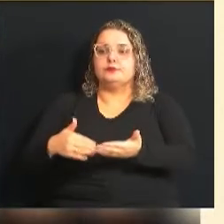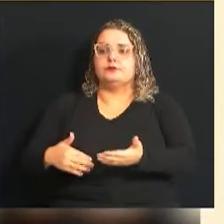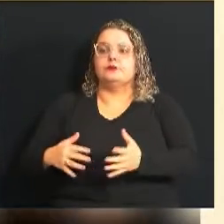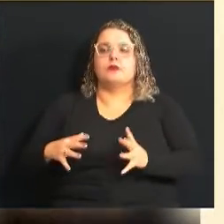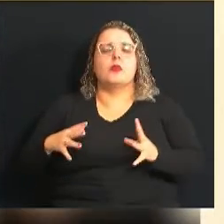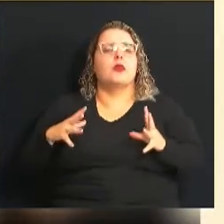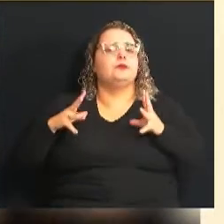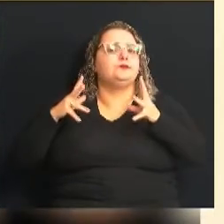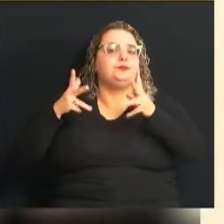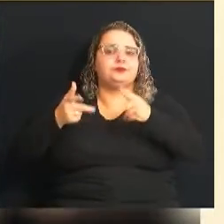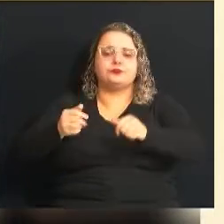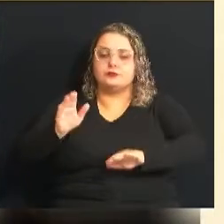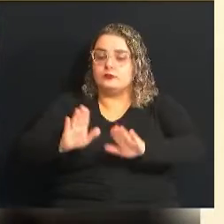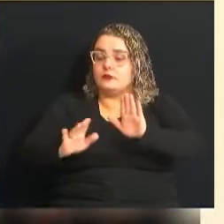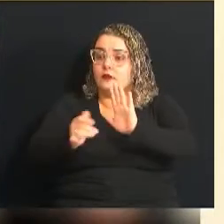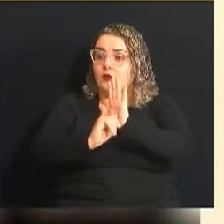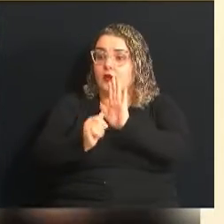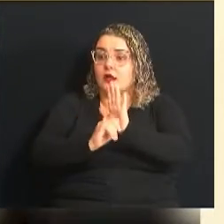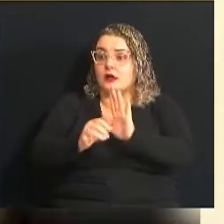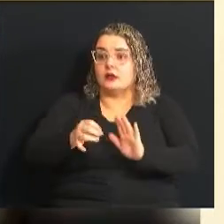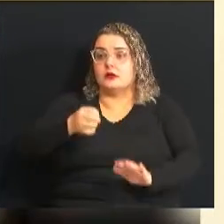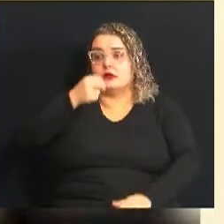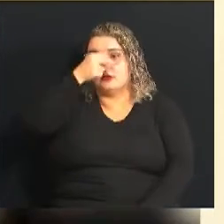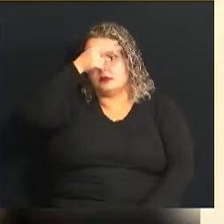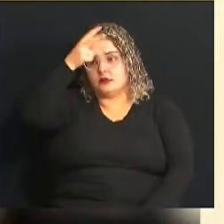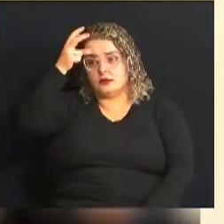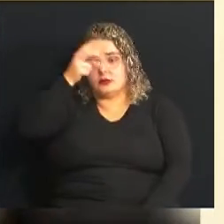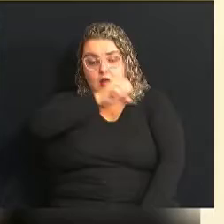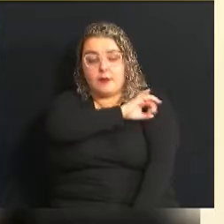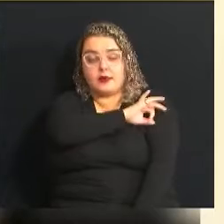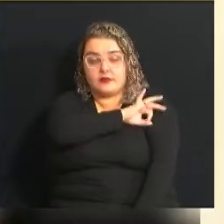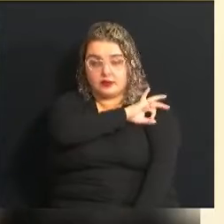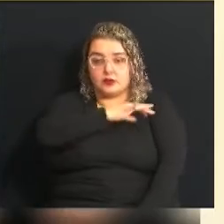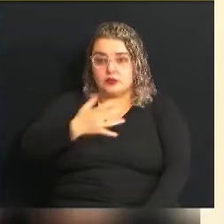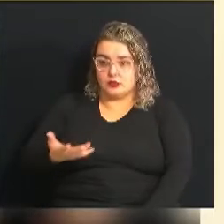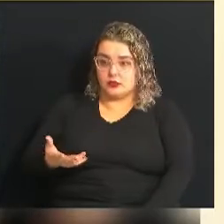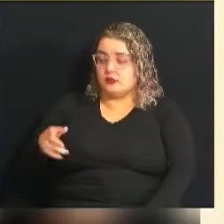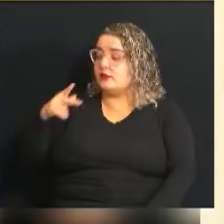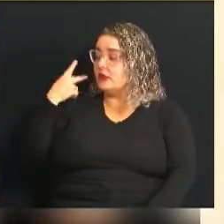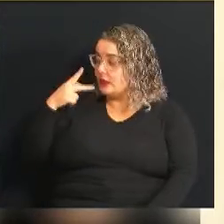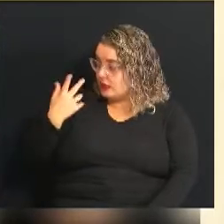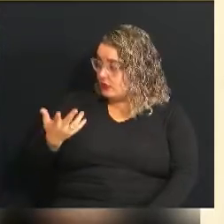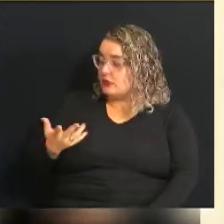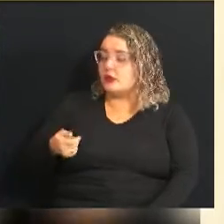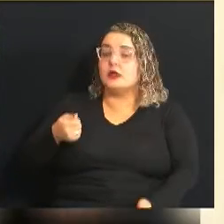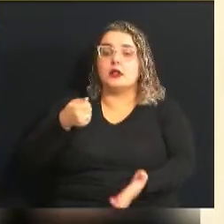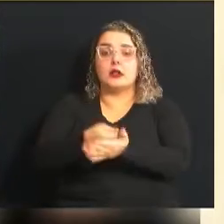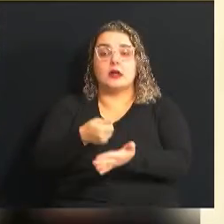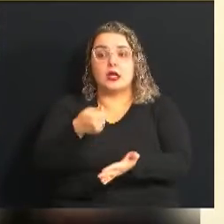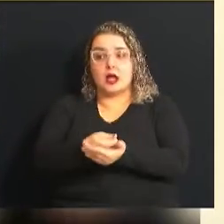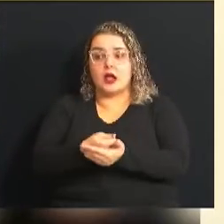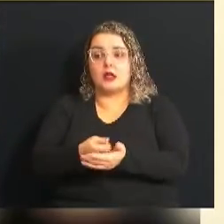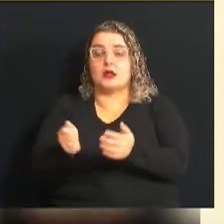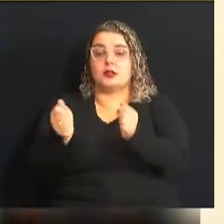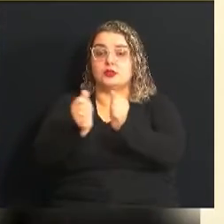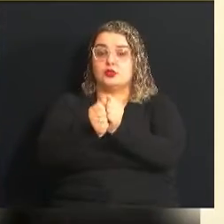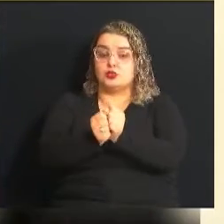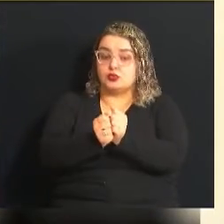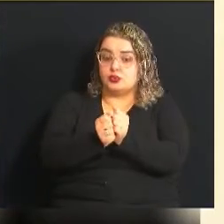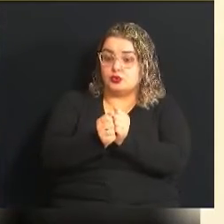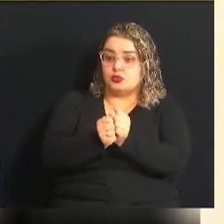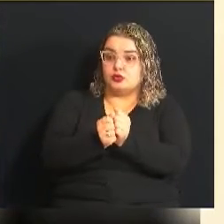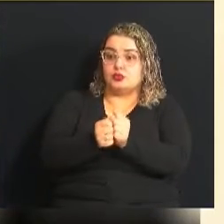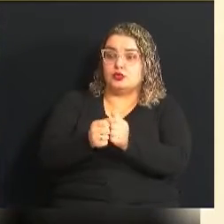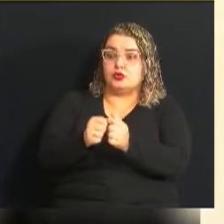as licitações da prefeitura, vereador, e ela garante, em conjunto com o núcleo